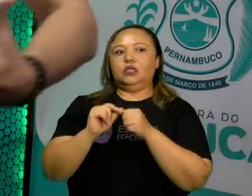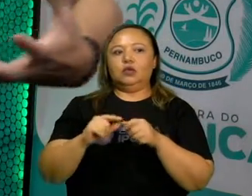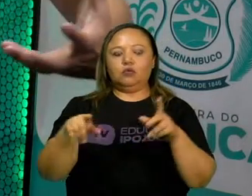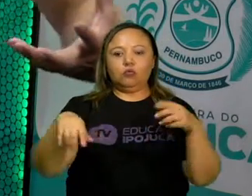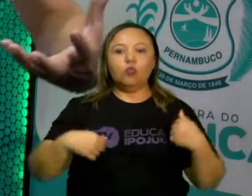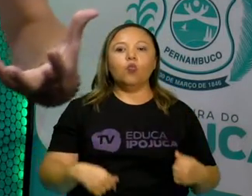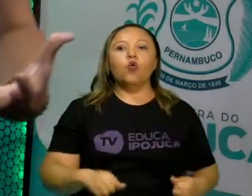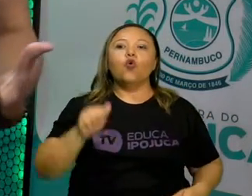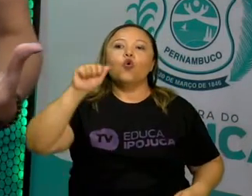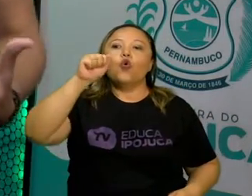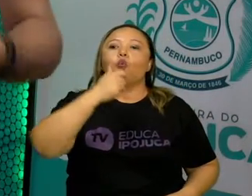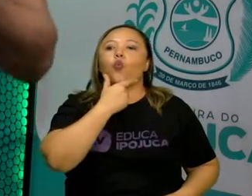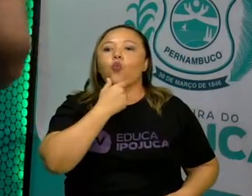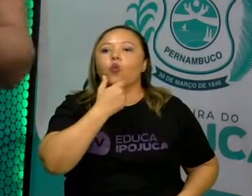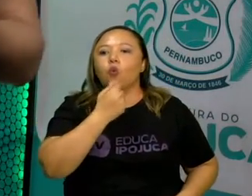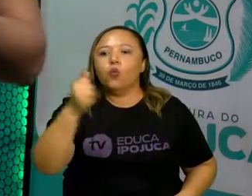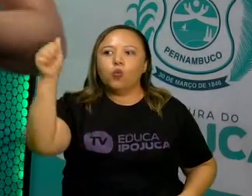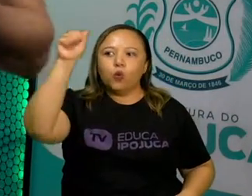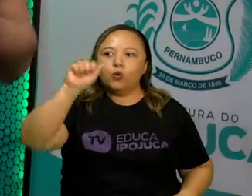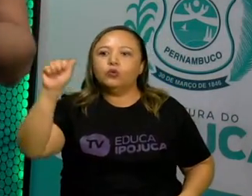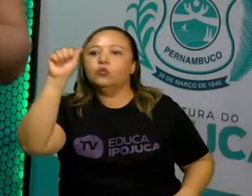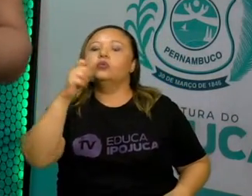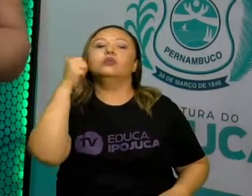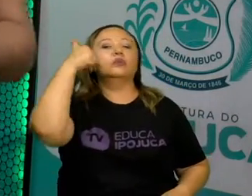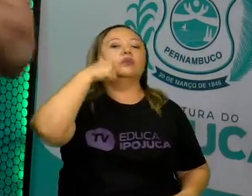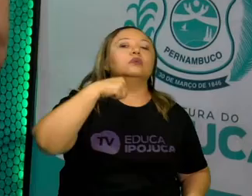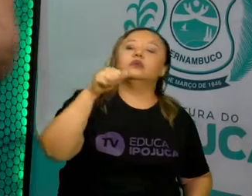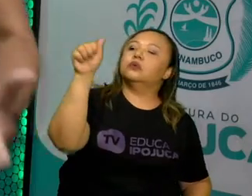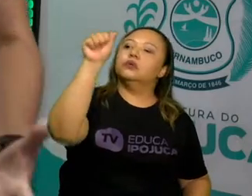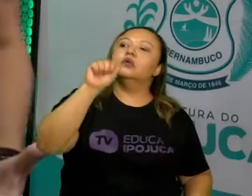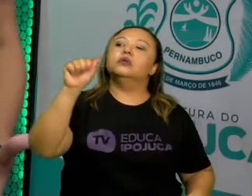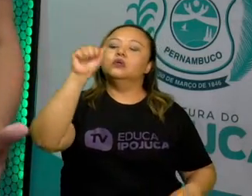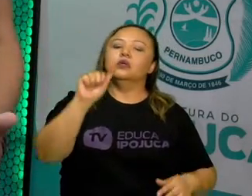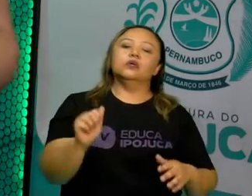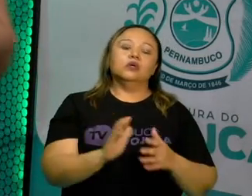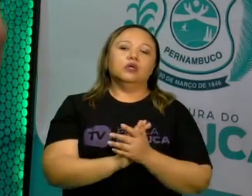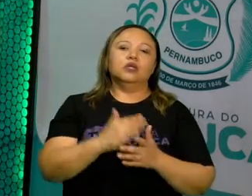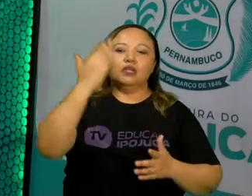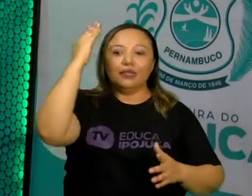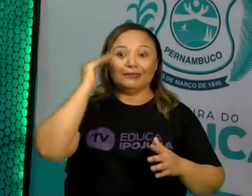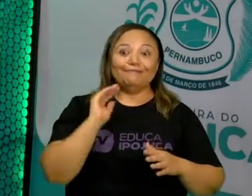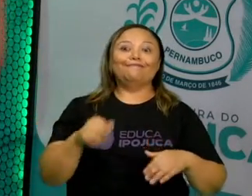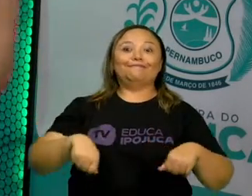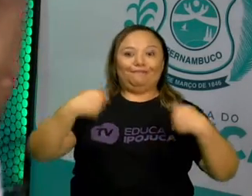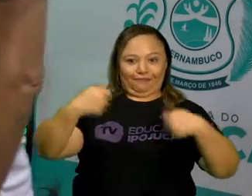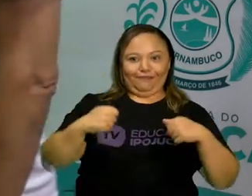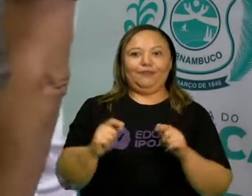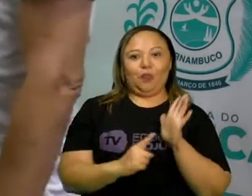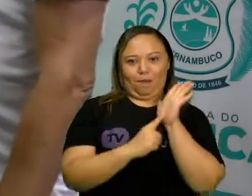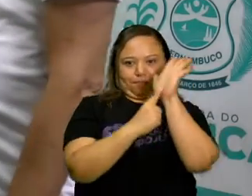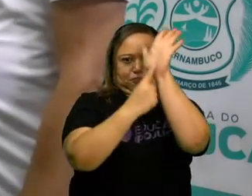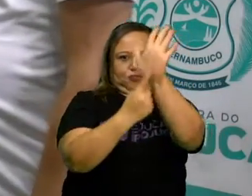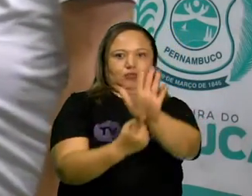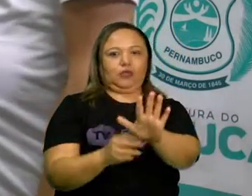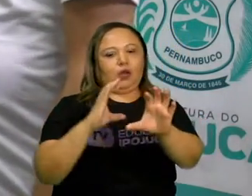tem que dominar o gestual de forma que ele comunique da melhor maneira possível. Massa?